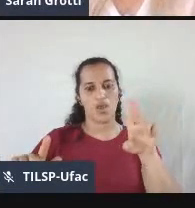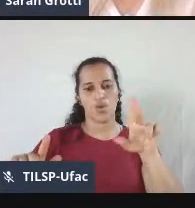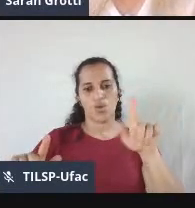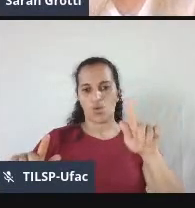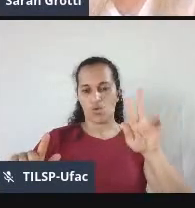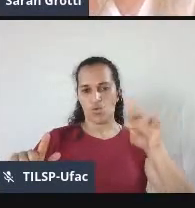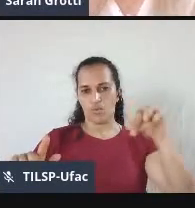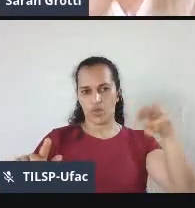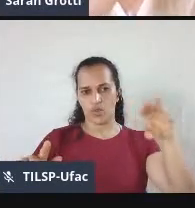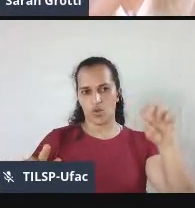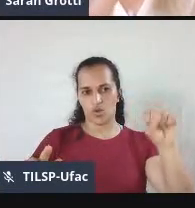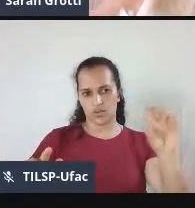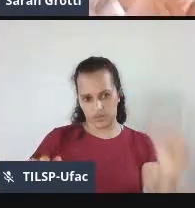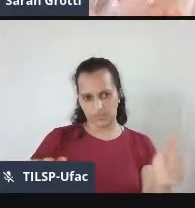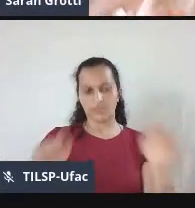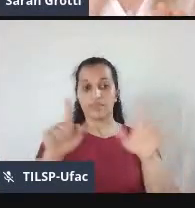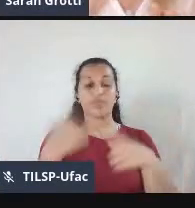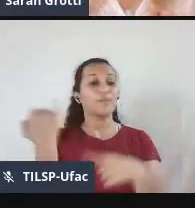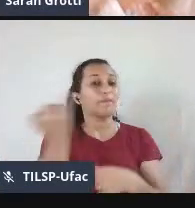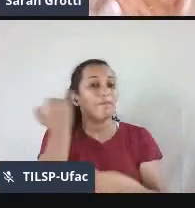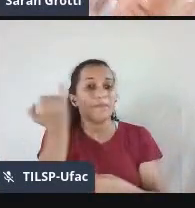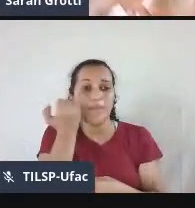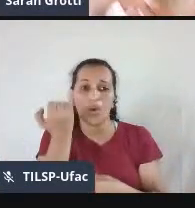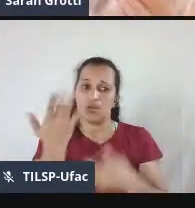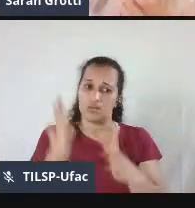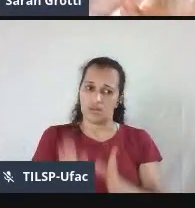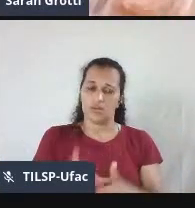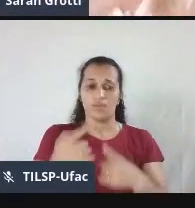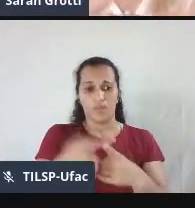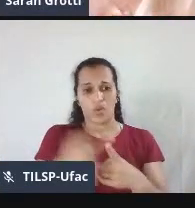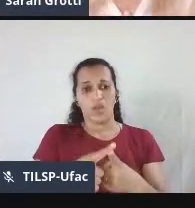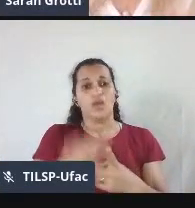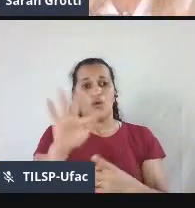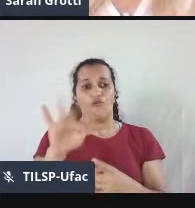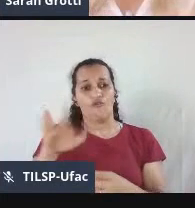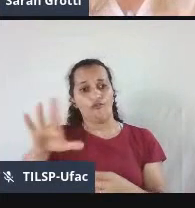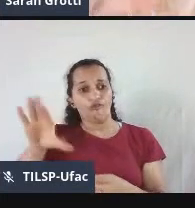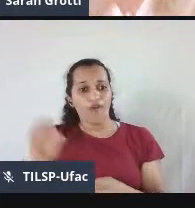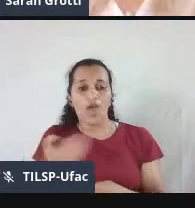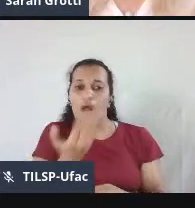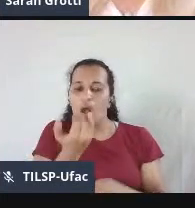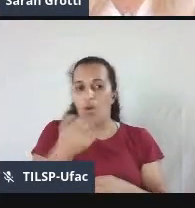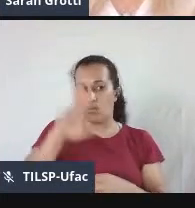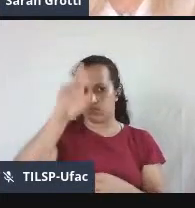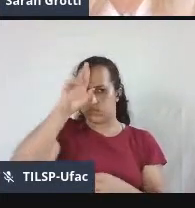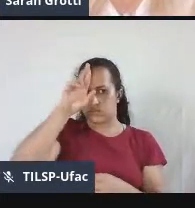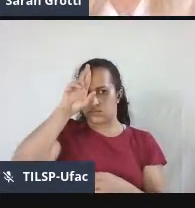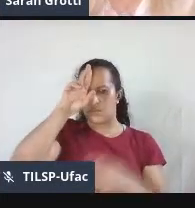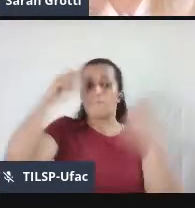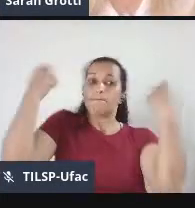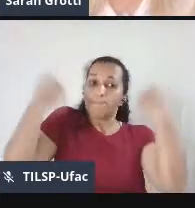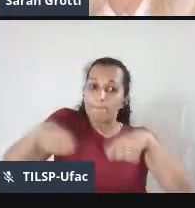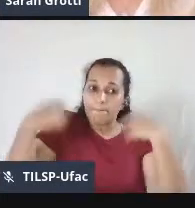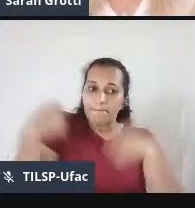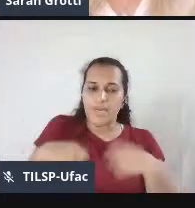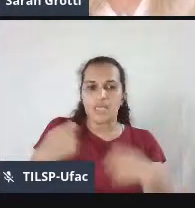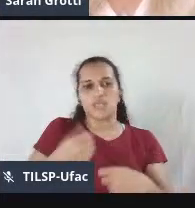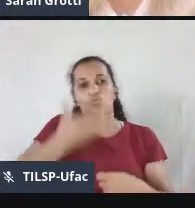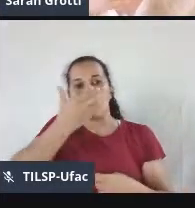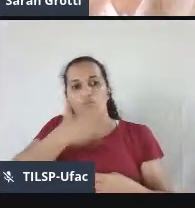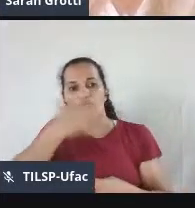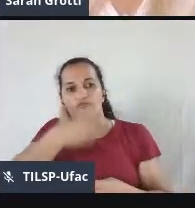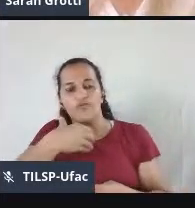sair com isso na cabeça. No ferro, no almoço, tem que ter a fruta cítrica ou suco cítrico, que tem a fruta